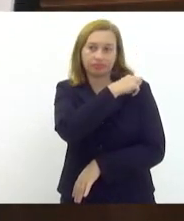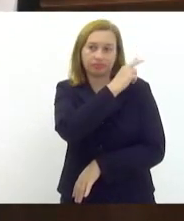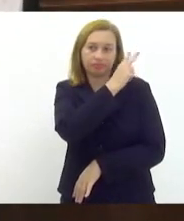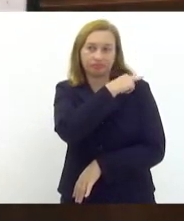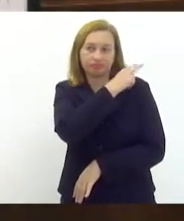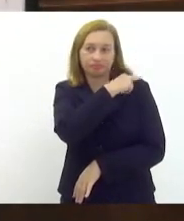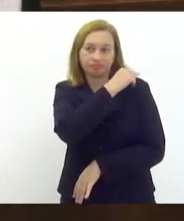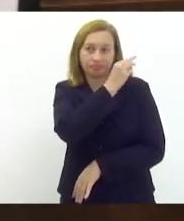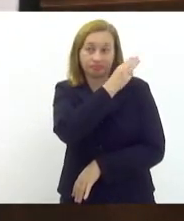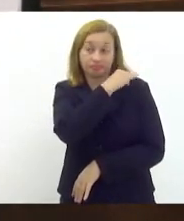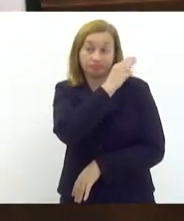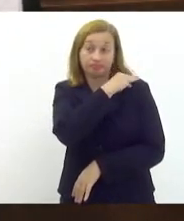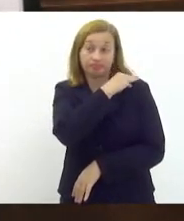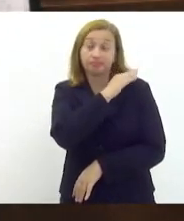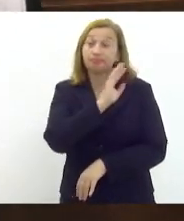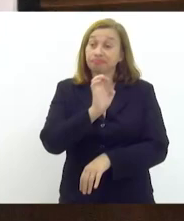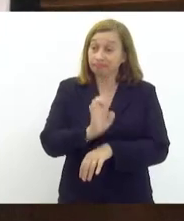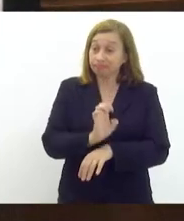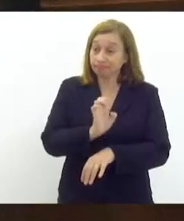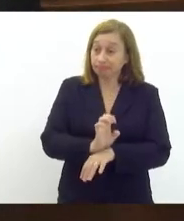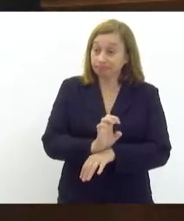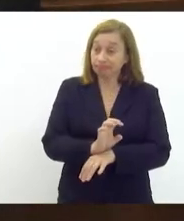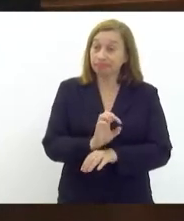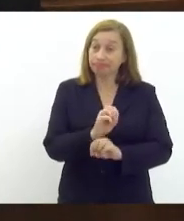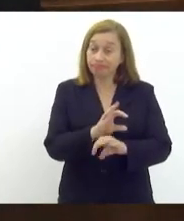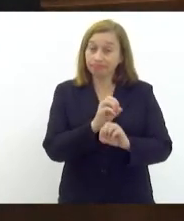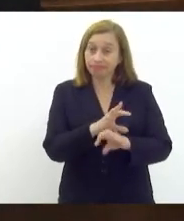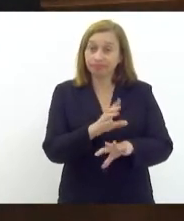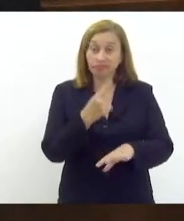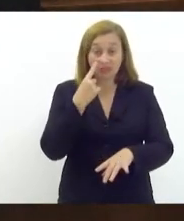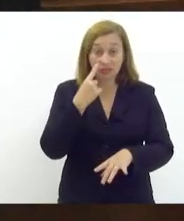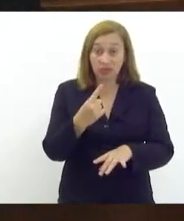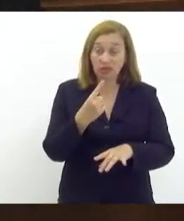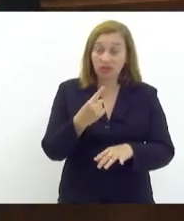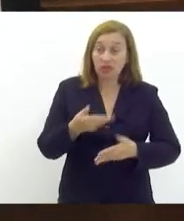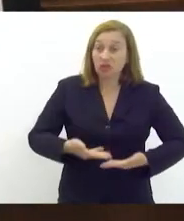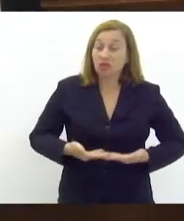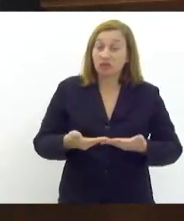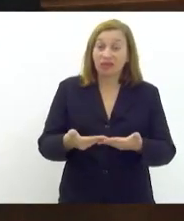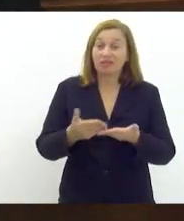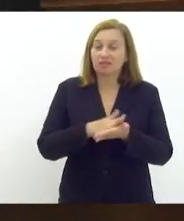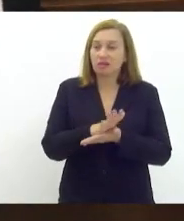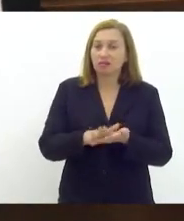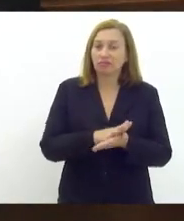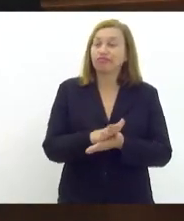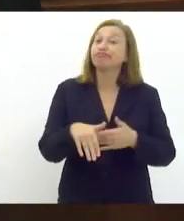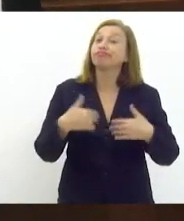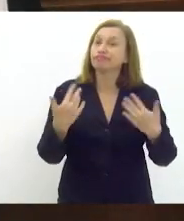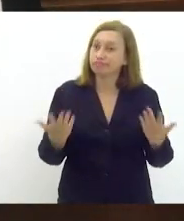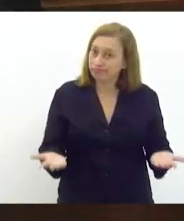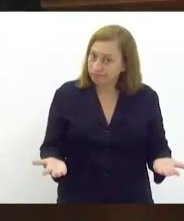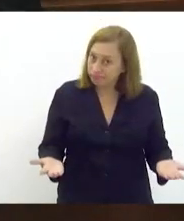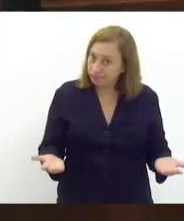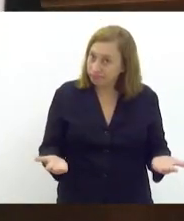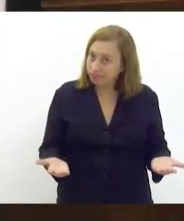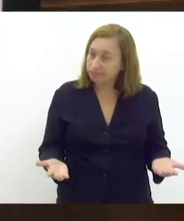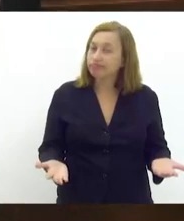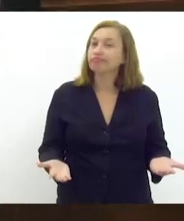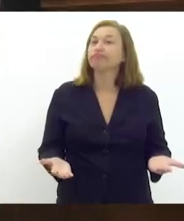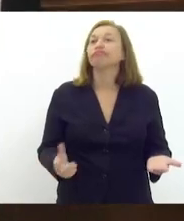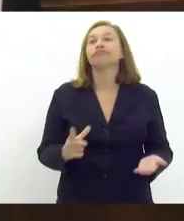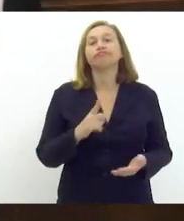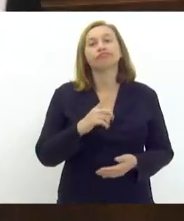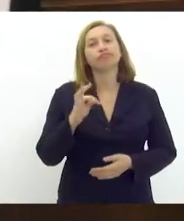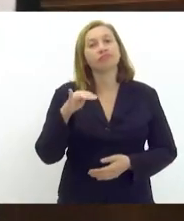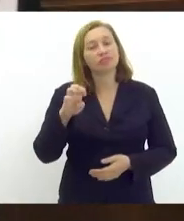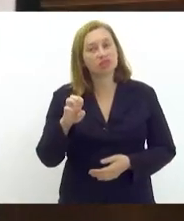ou no segundo segmento do Ensino Fundamental e se deparam com uma rede que não oferece nada então que a gente tenha os